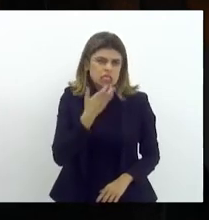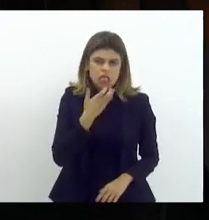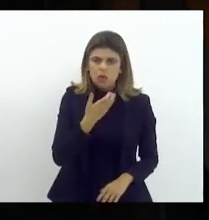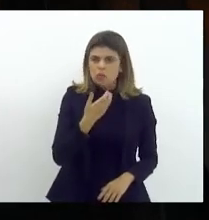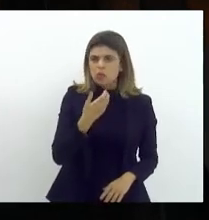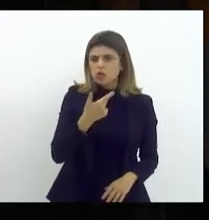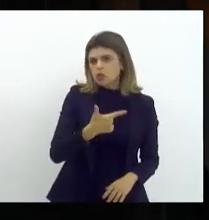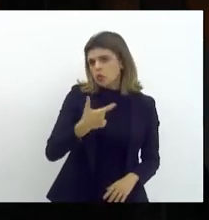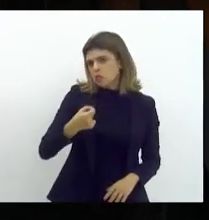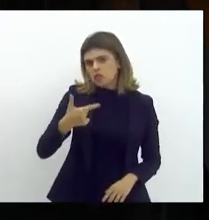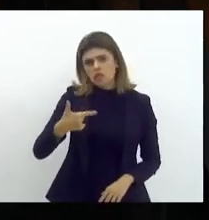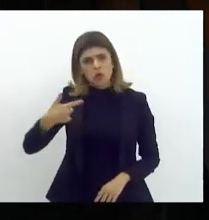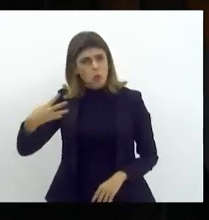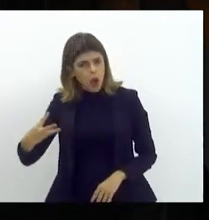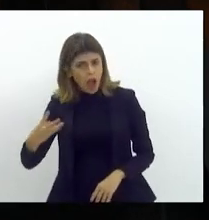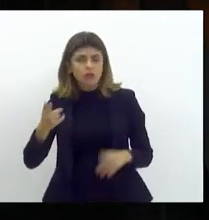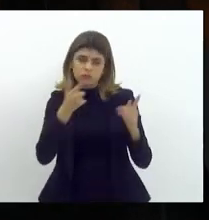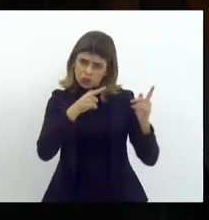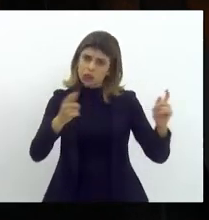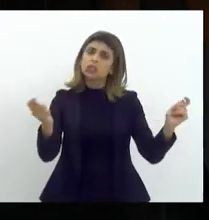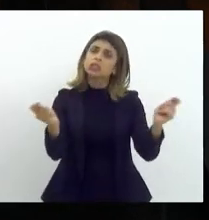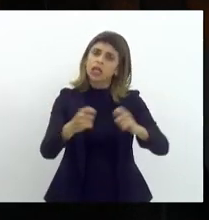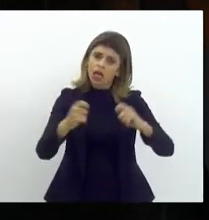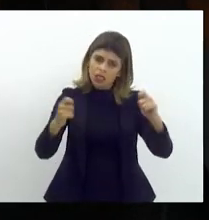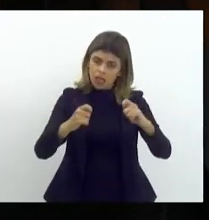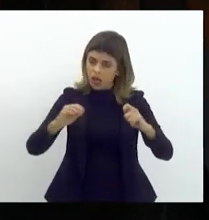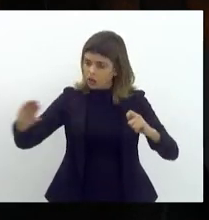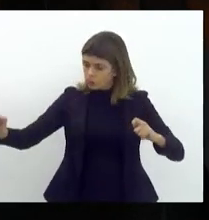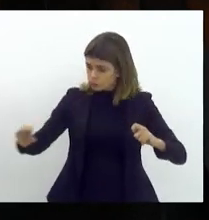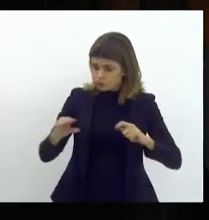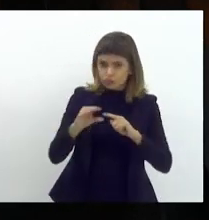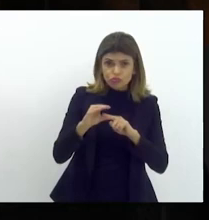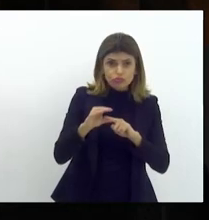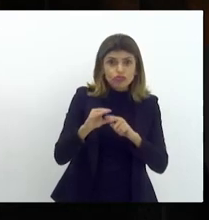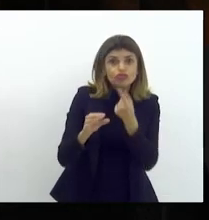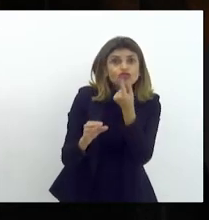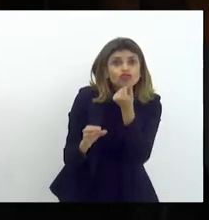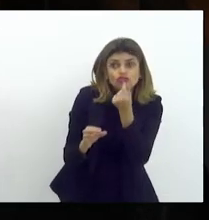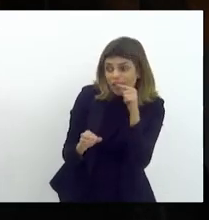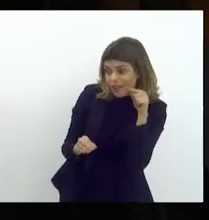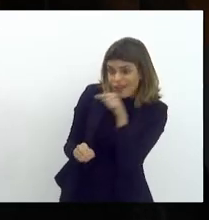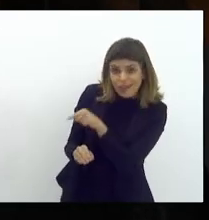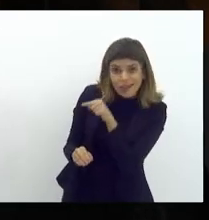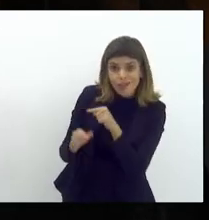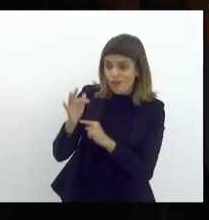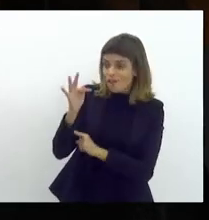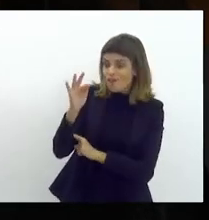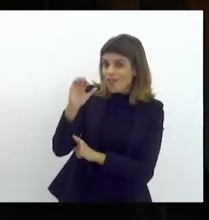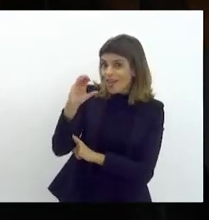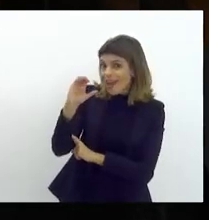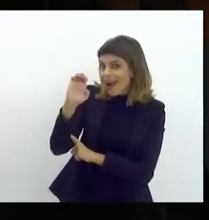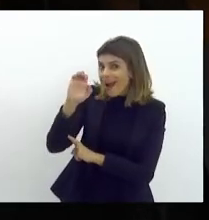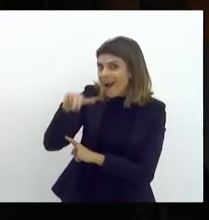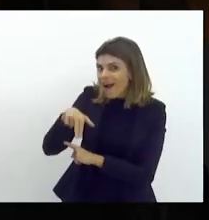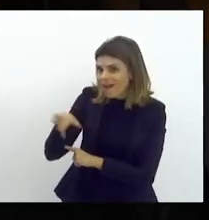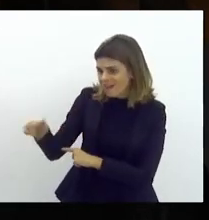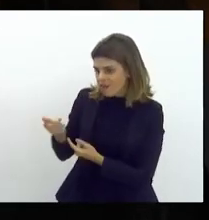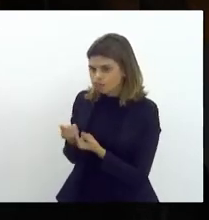24 e pegar um pedaço do dinheiro do fecan legalmente